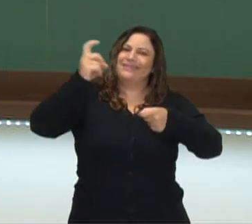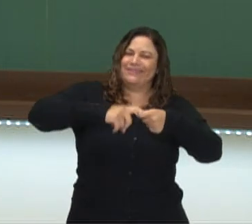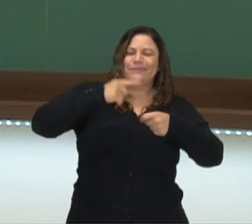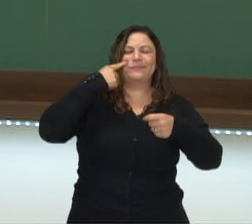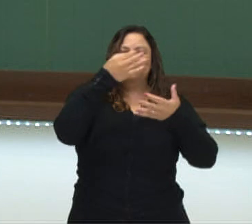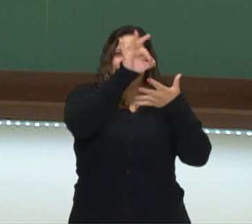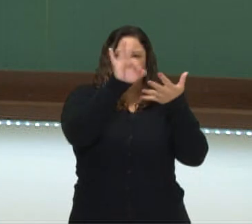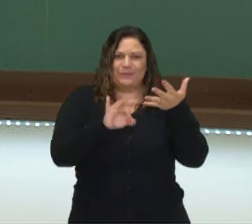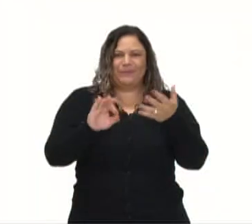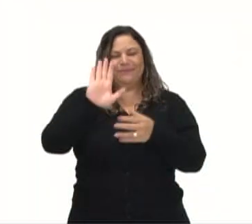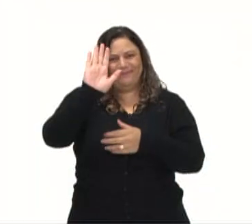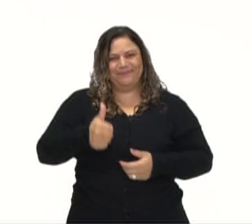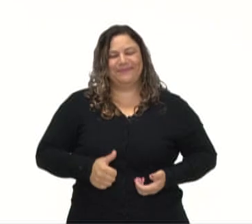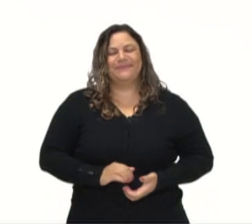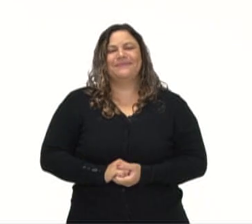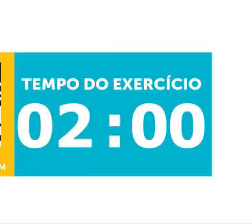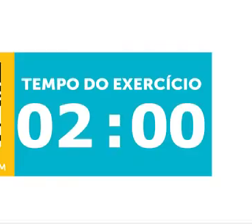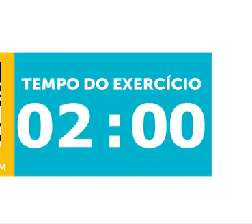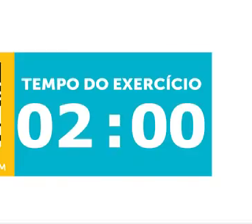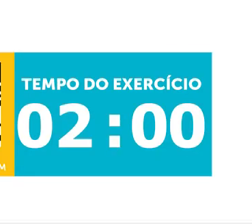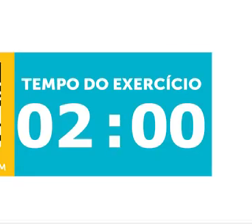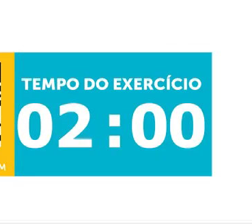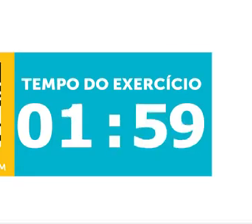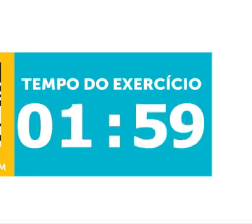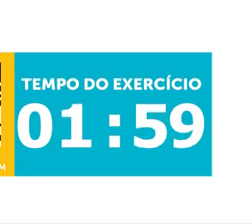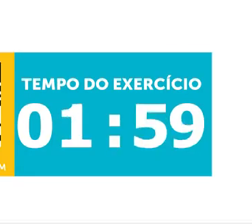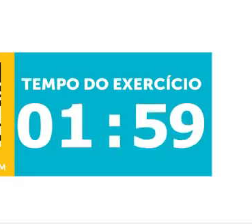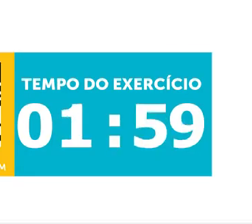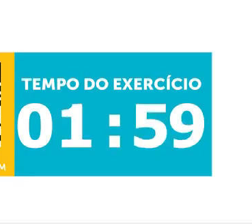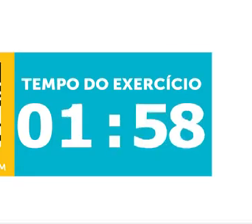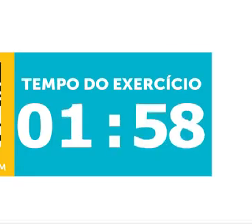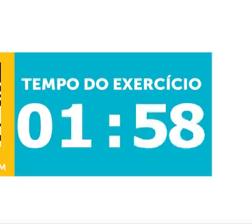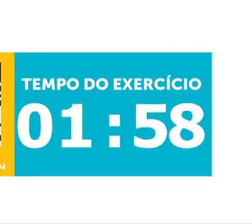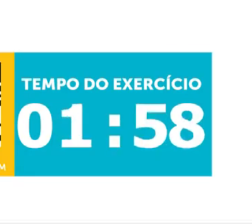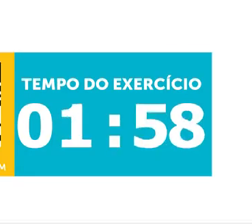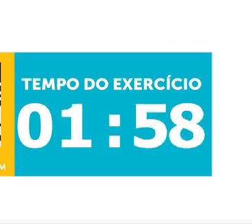Gostou de saber disso? Bacana. Tá anotando tudo aí? Maravilha.